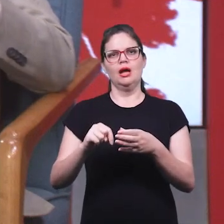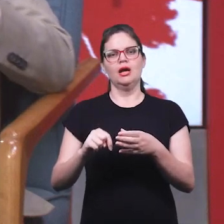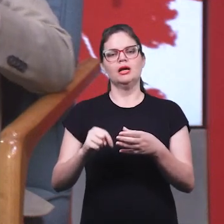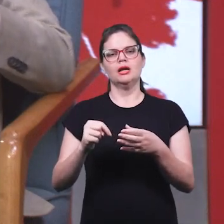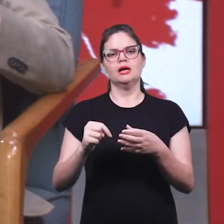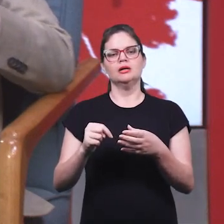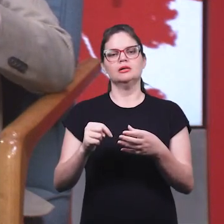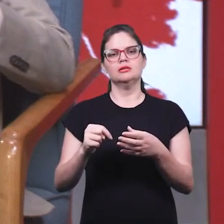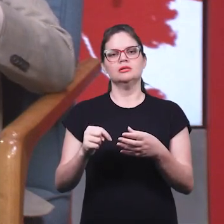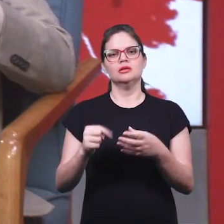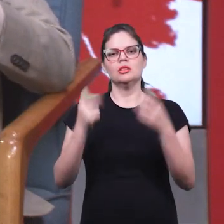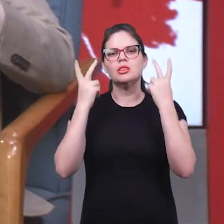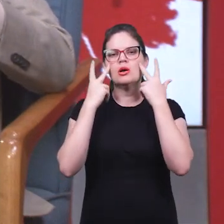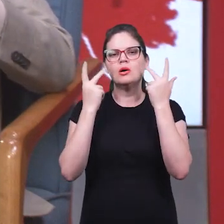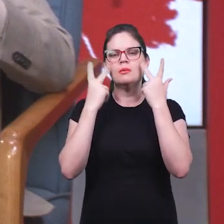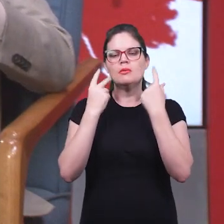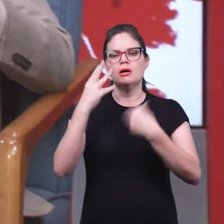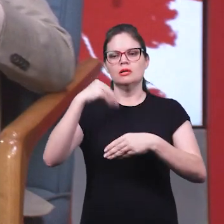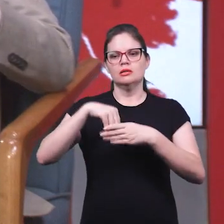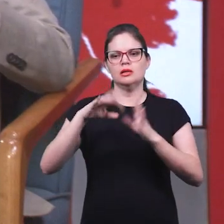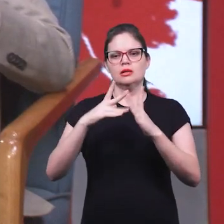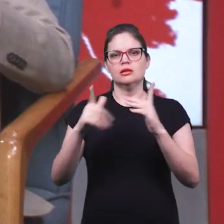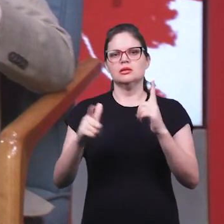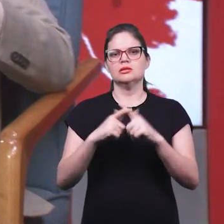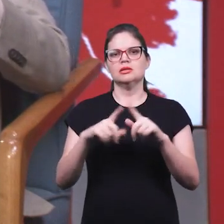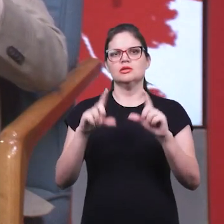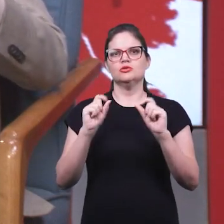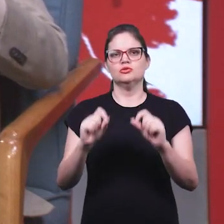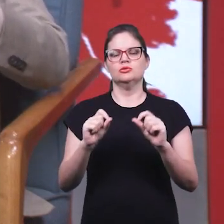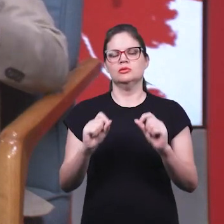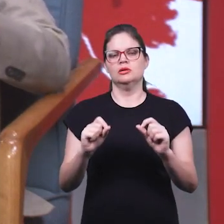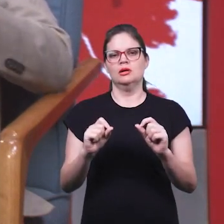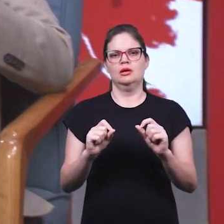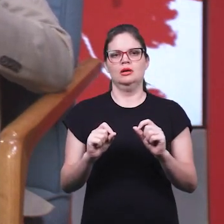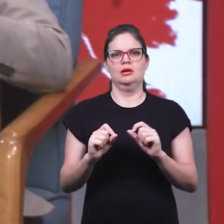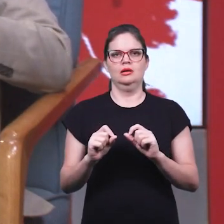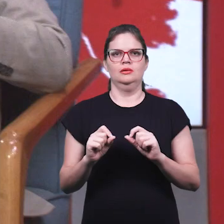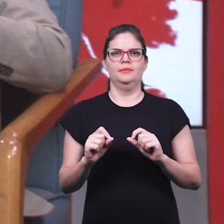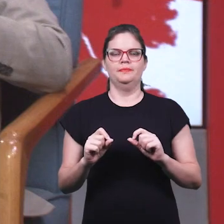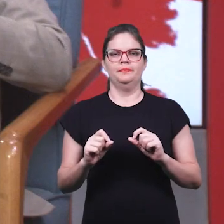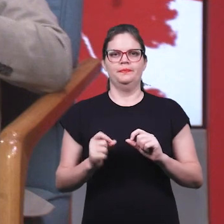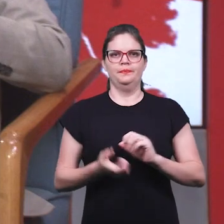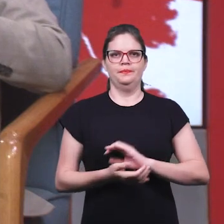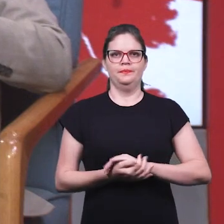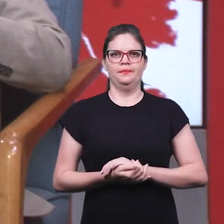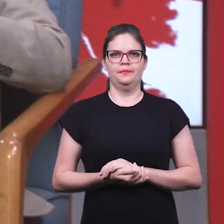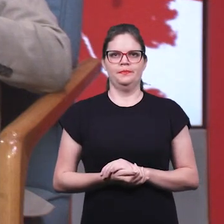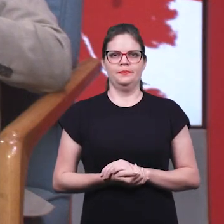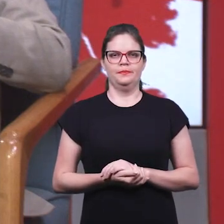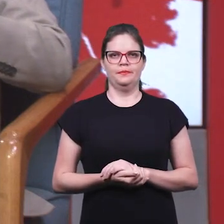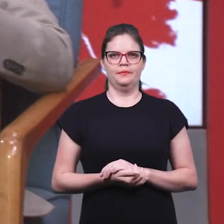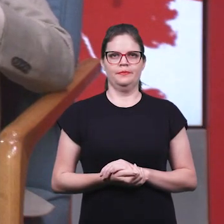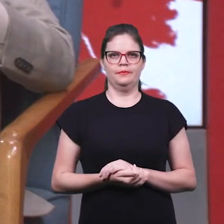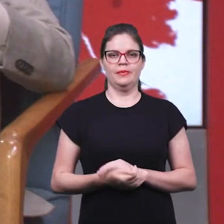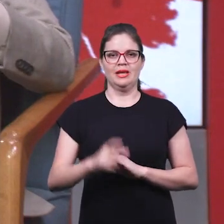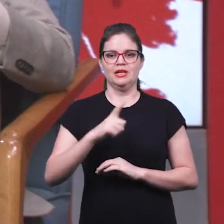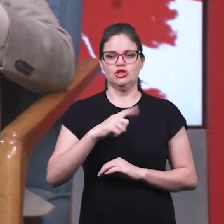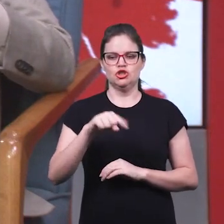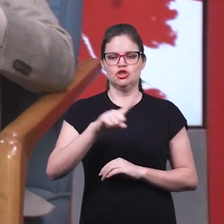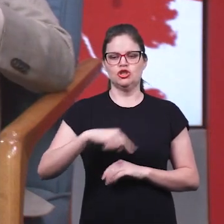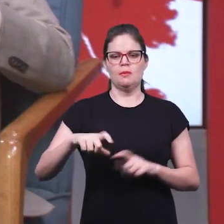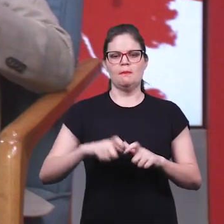muito comum isso nas igrejas onde havia uma